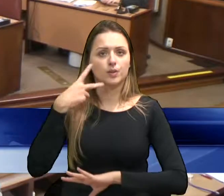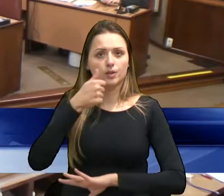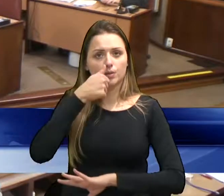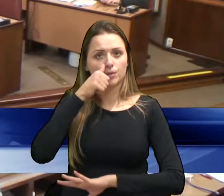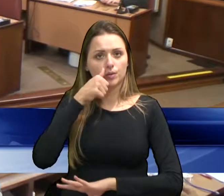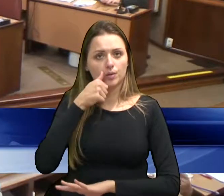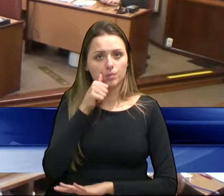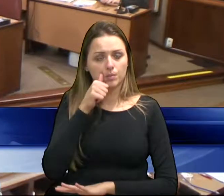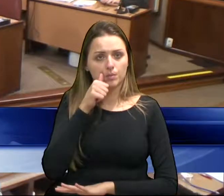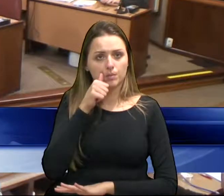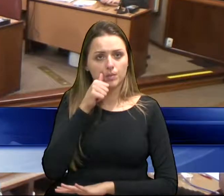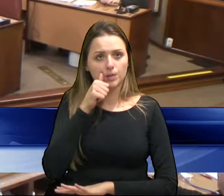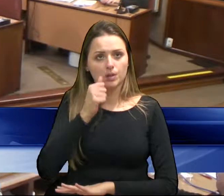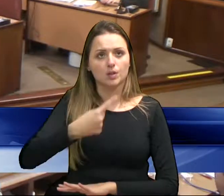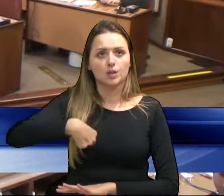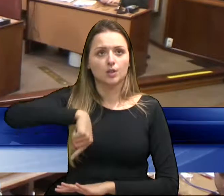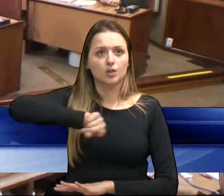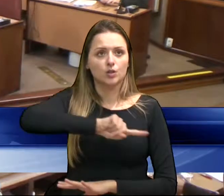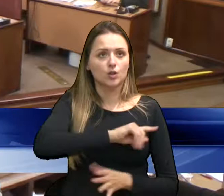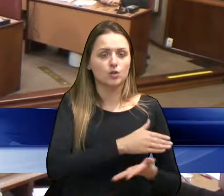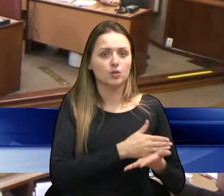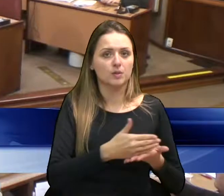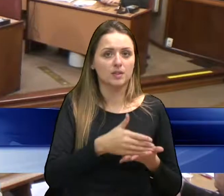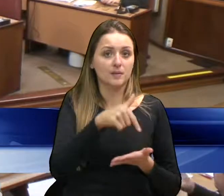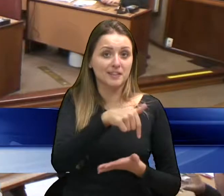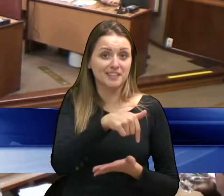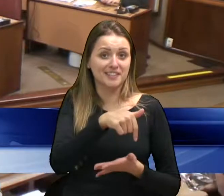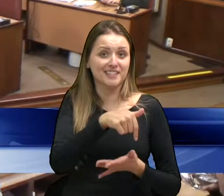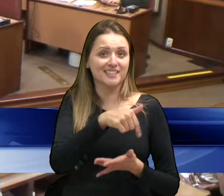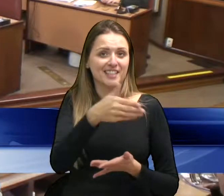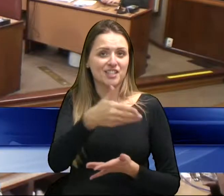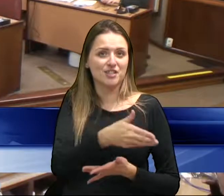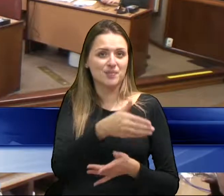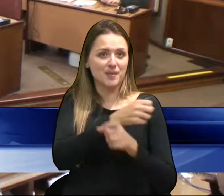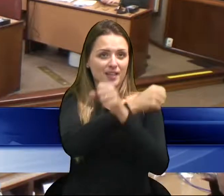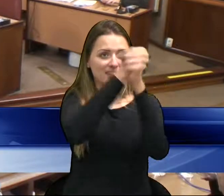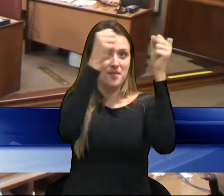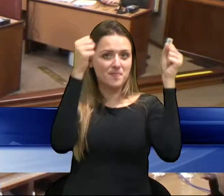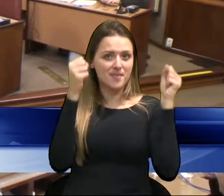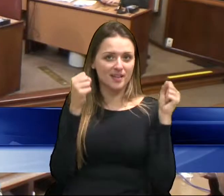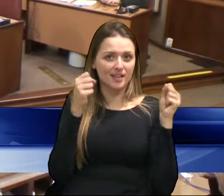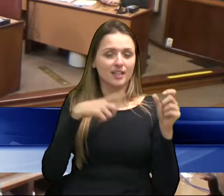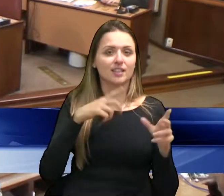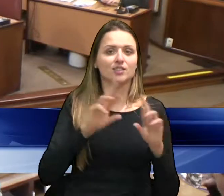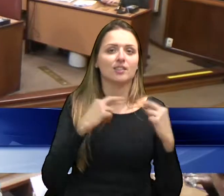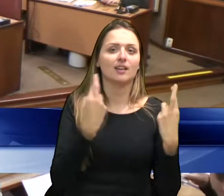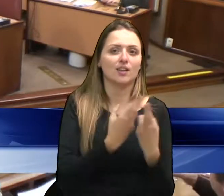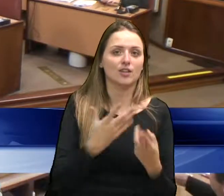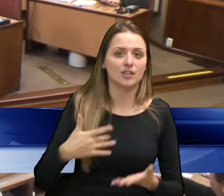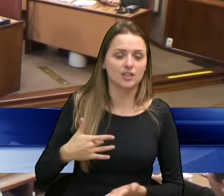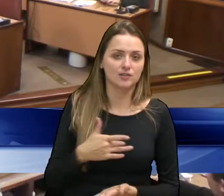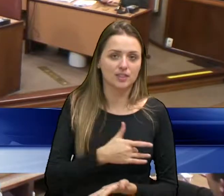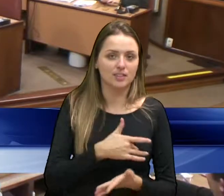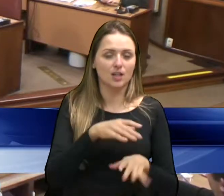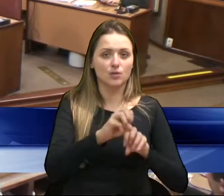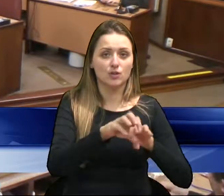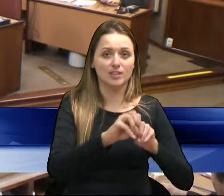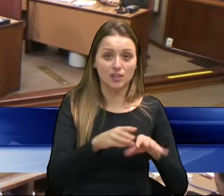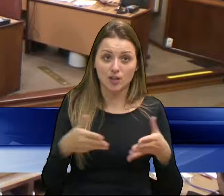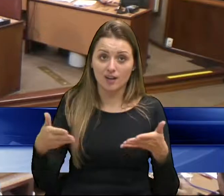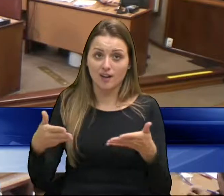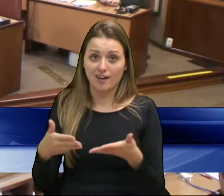Iores. Estamos aqui desde as 7h30 da manhã, né, vereadora Paula? E saímos de uma reunião de saúde educação, agora estamos